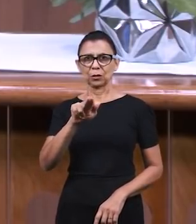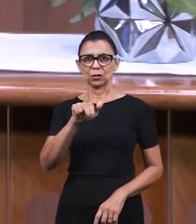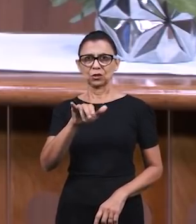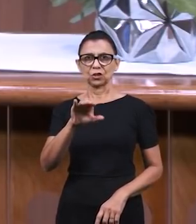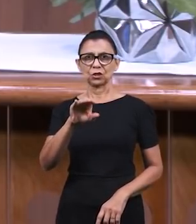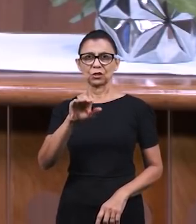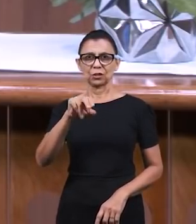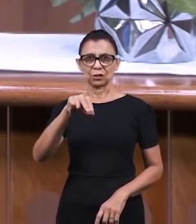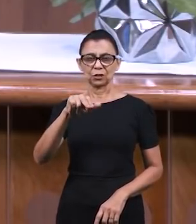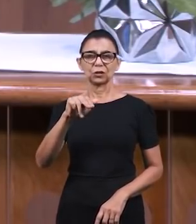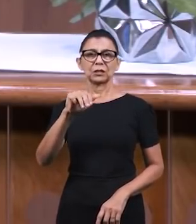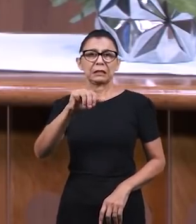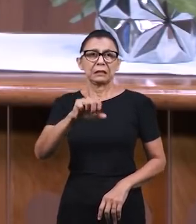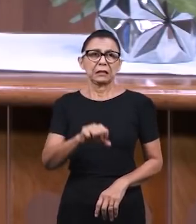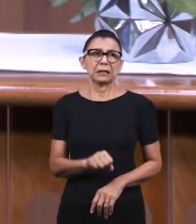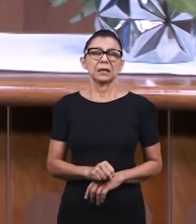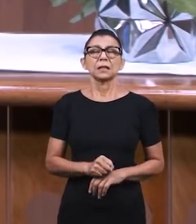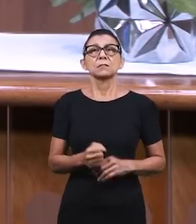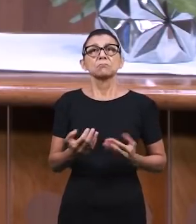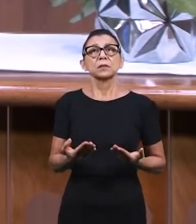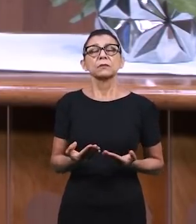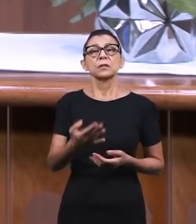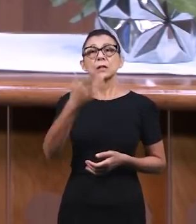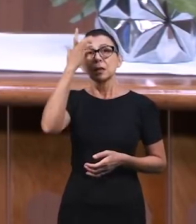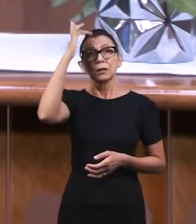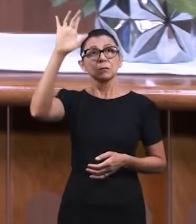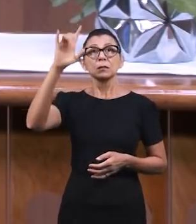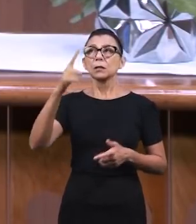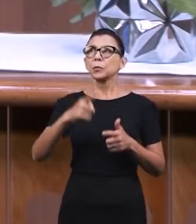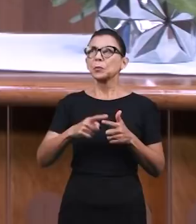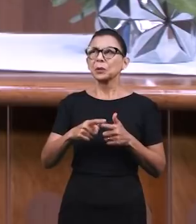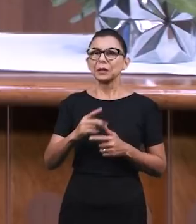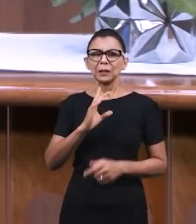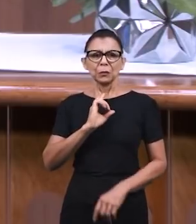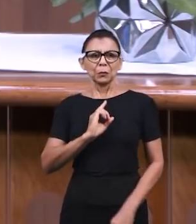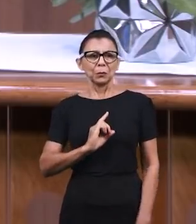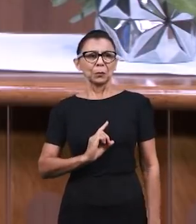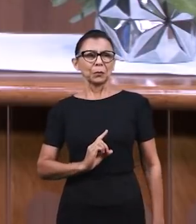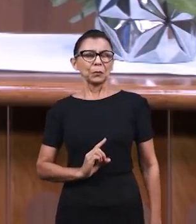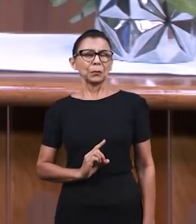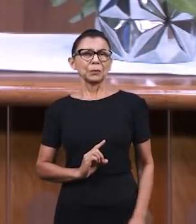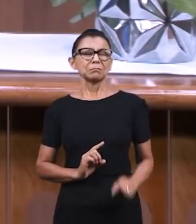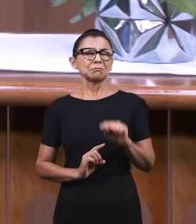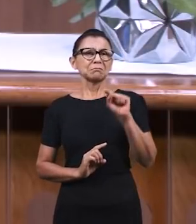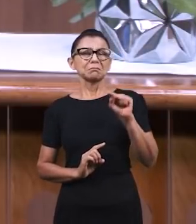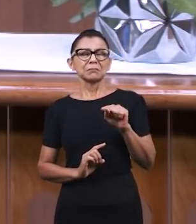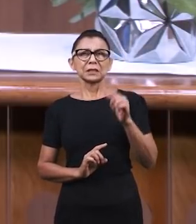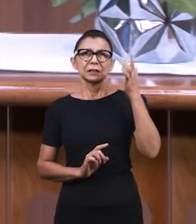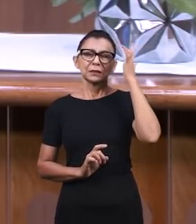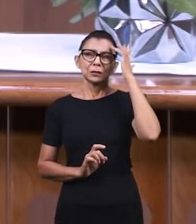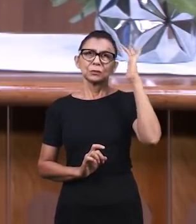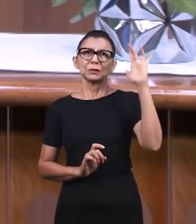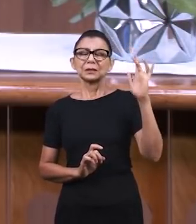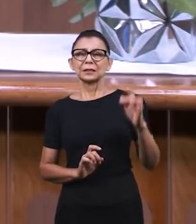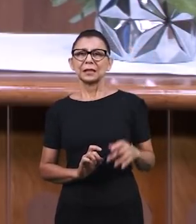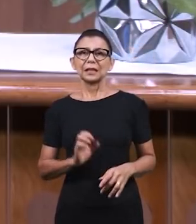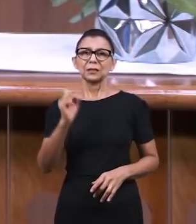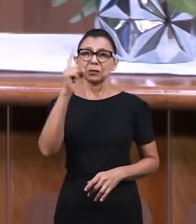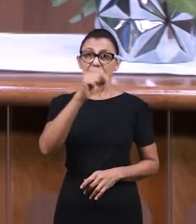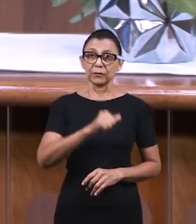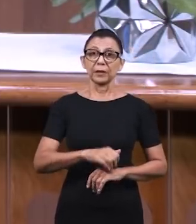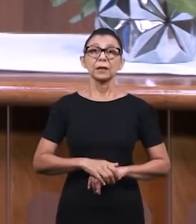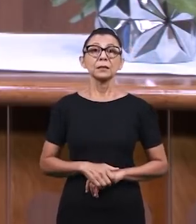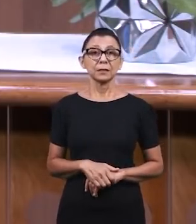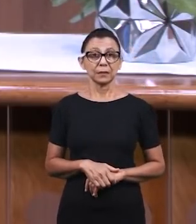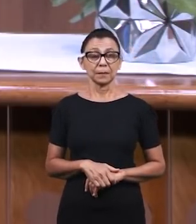motivo aparente, sem causa aparente. Essas são as depressões que às vezes evoluem, às vezes de forma mais